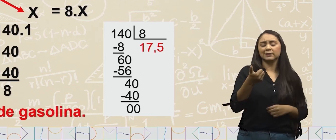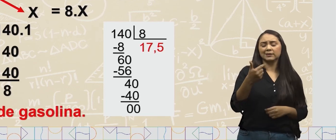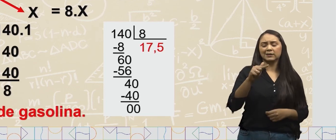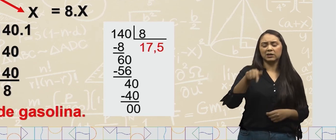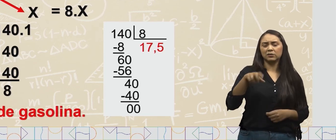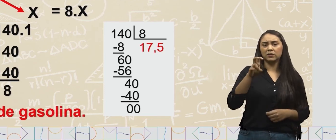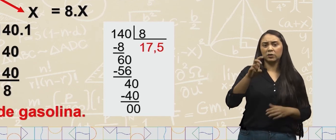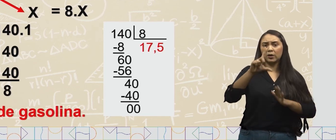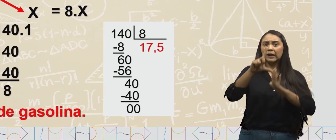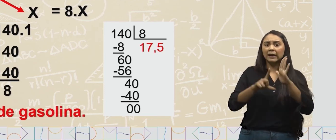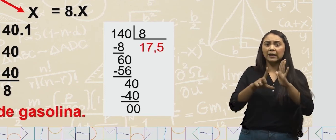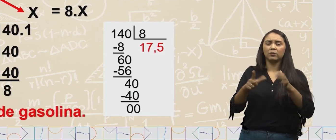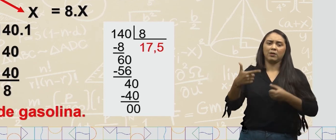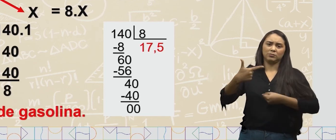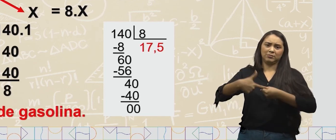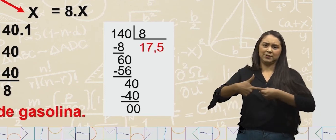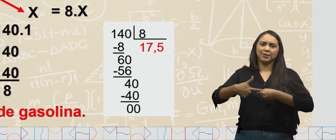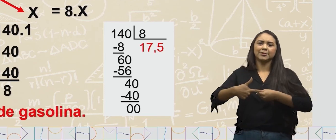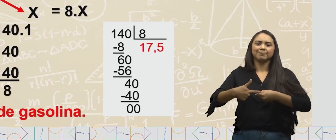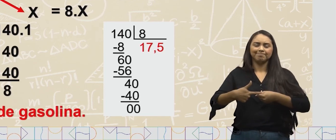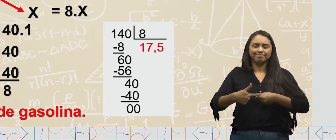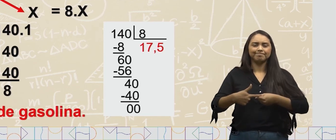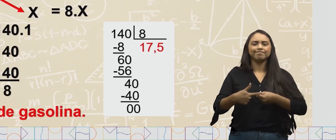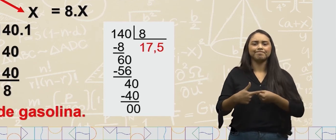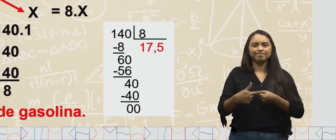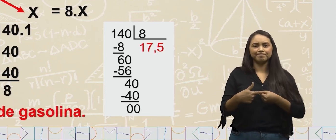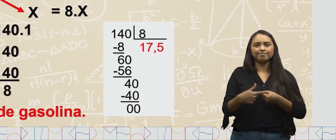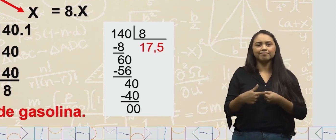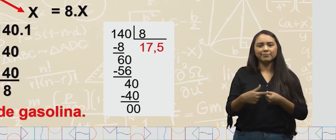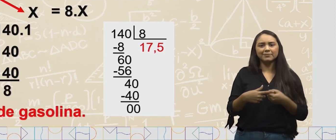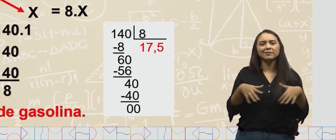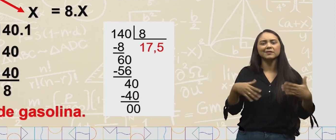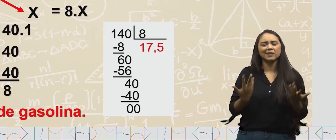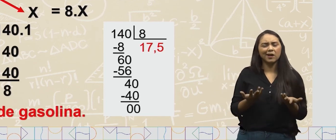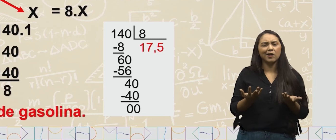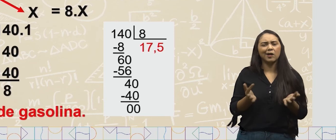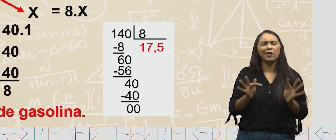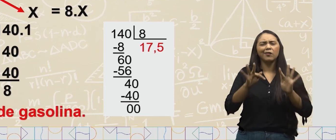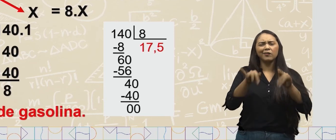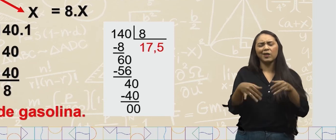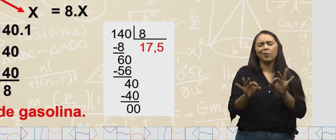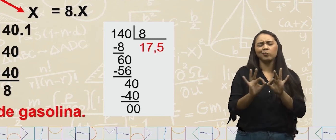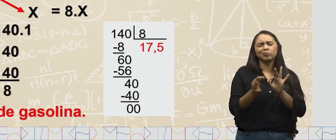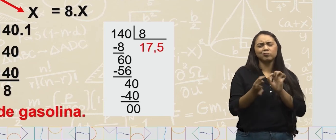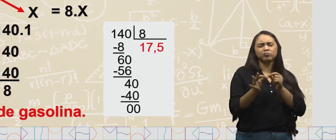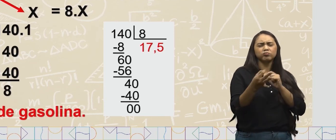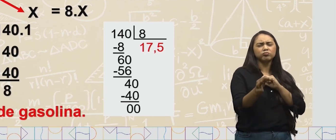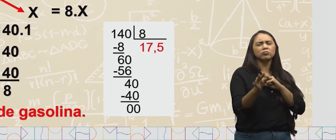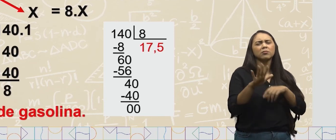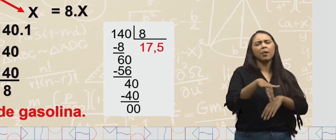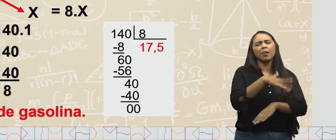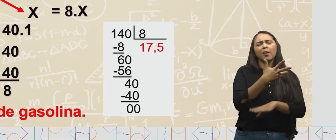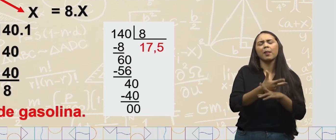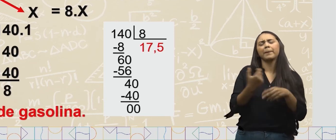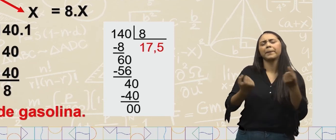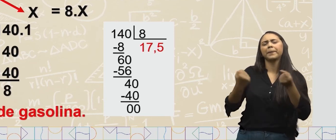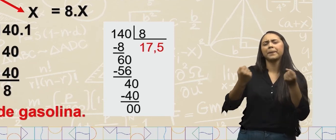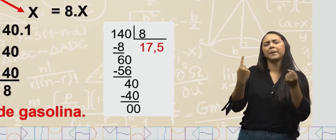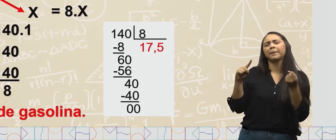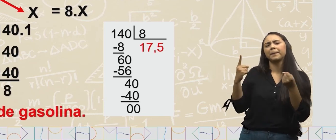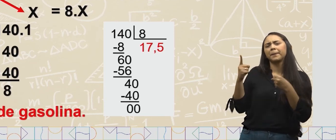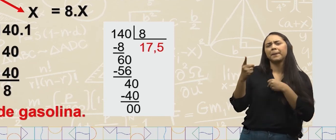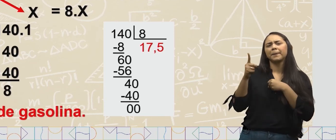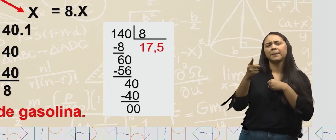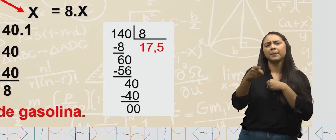17,5 litros de gasolina. Então, ao final de toda esta viagem, este dia, o nosso